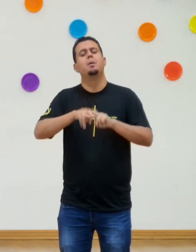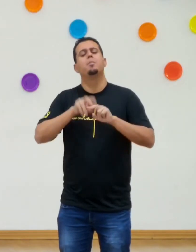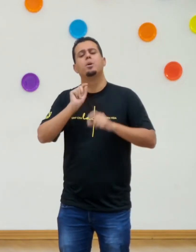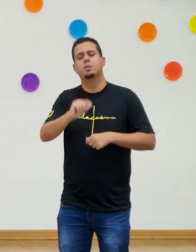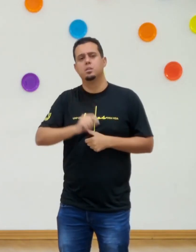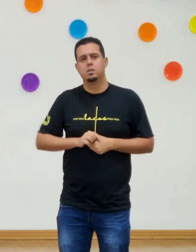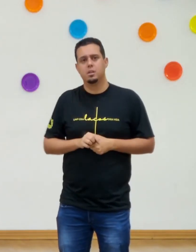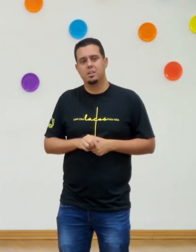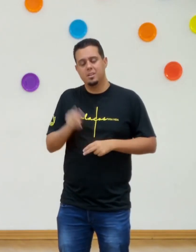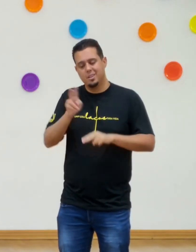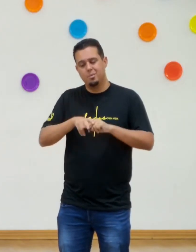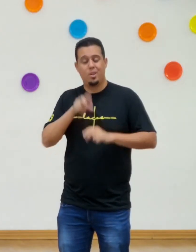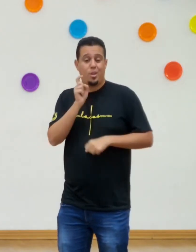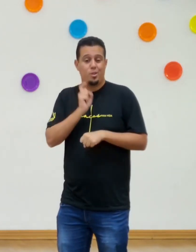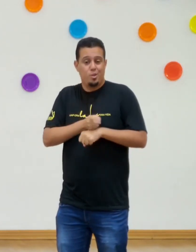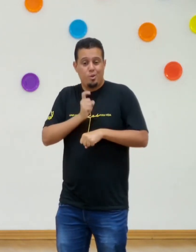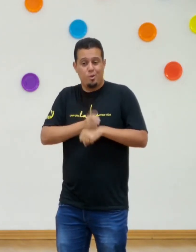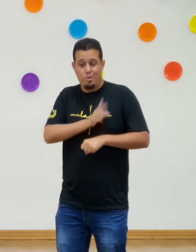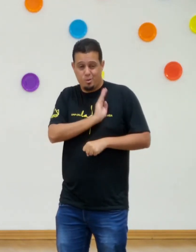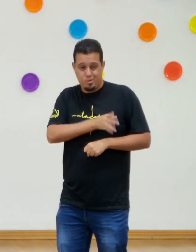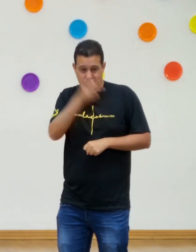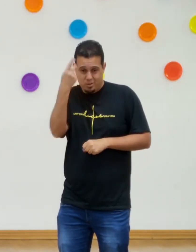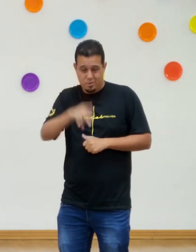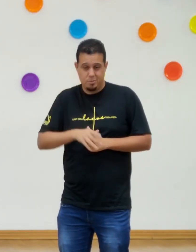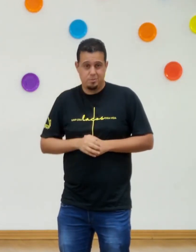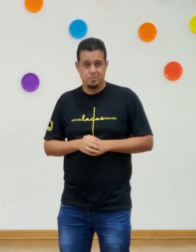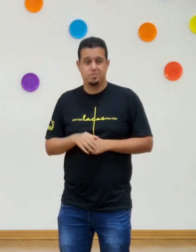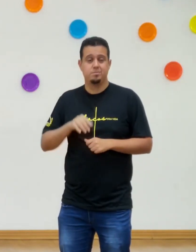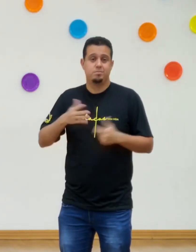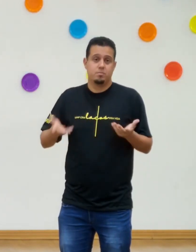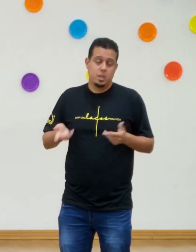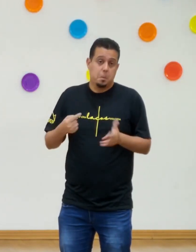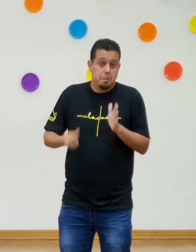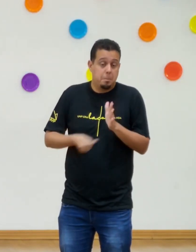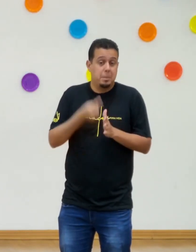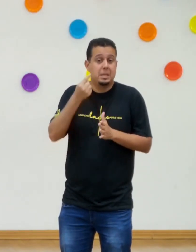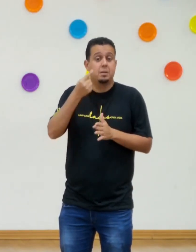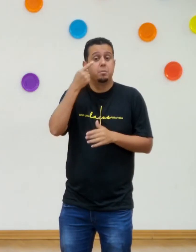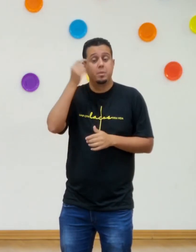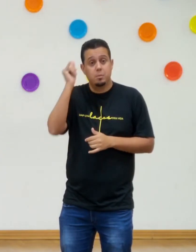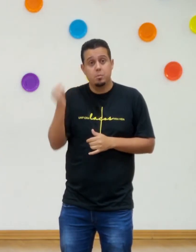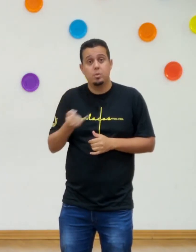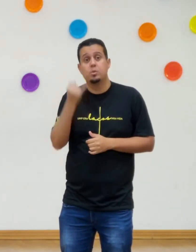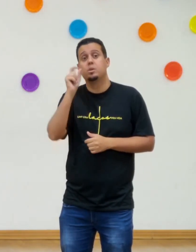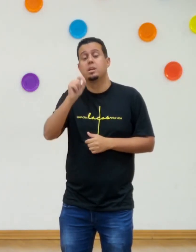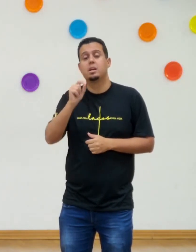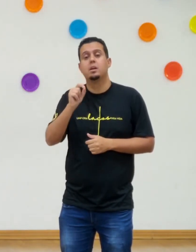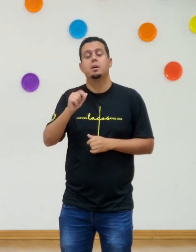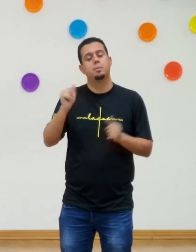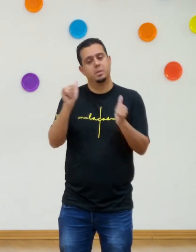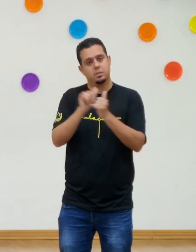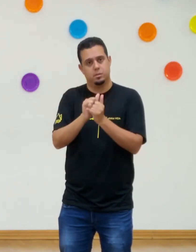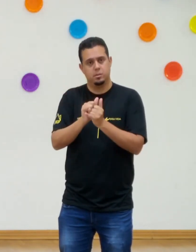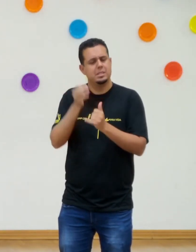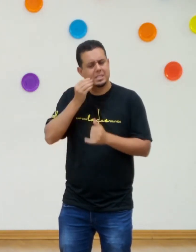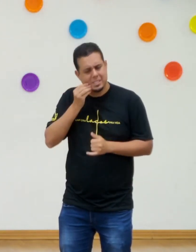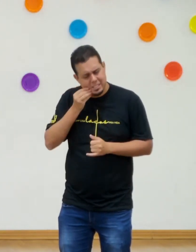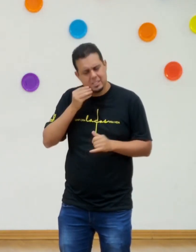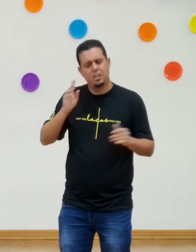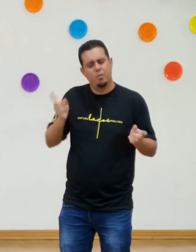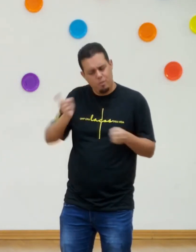dureza. Porque não era para ser assim. O primeiro ponto é perdão. Tente a reconciliação até o